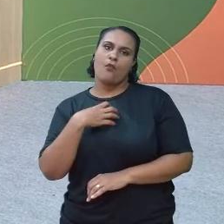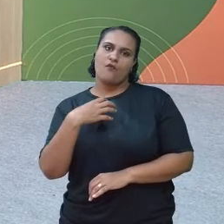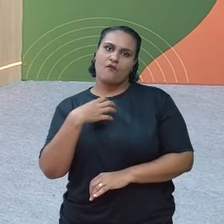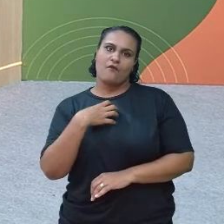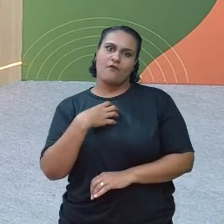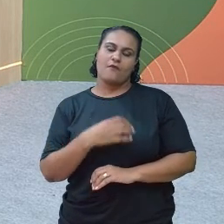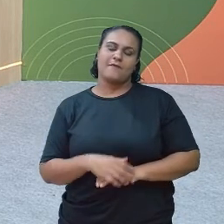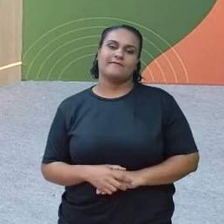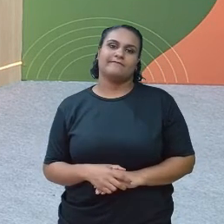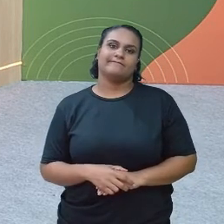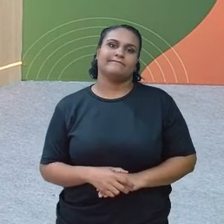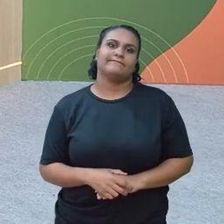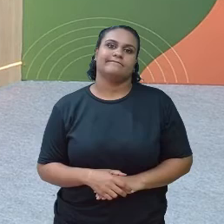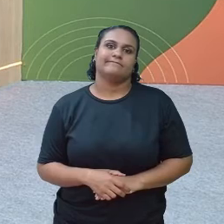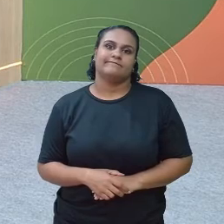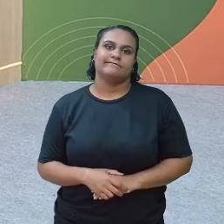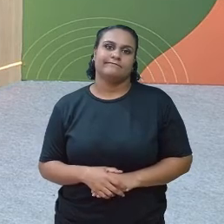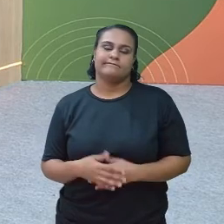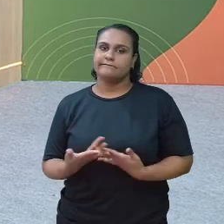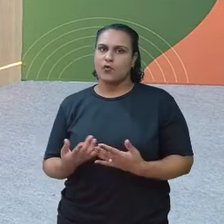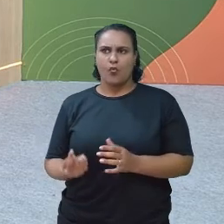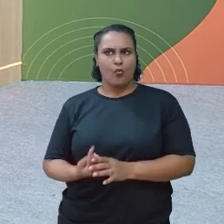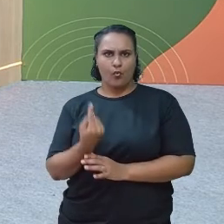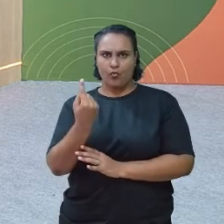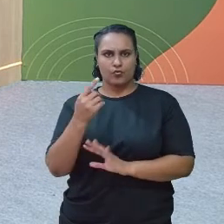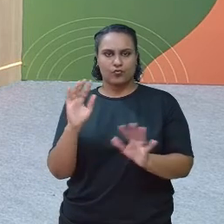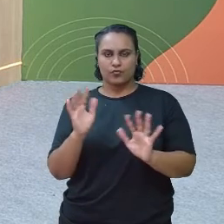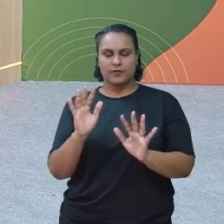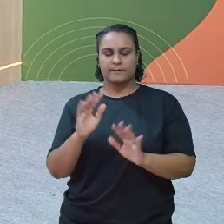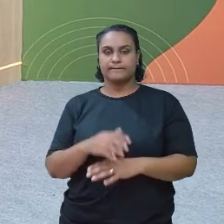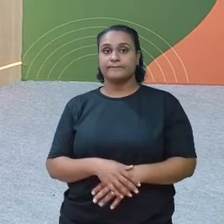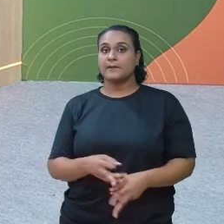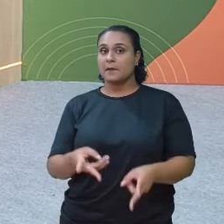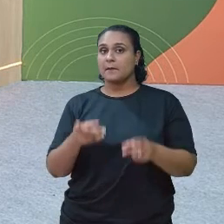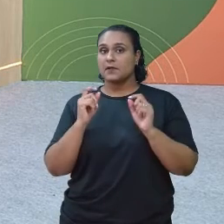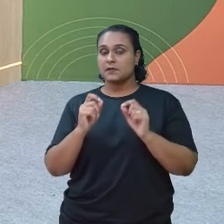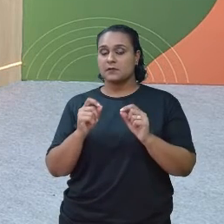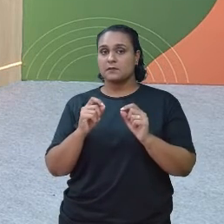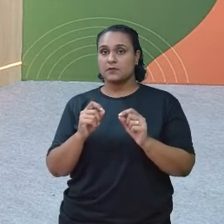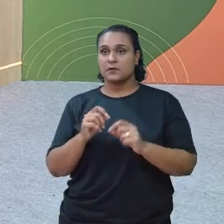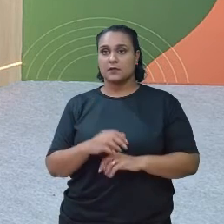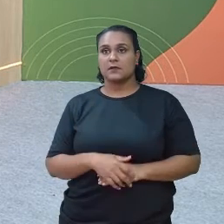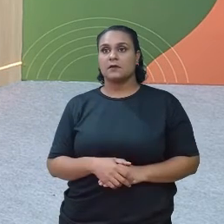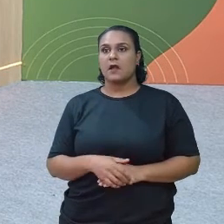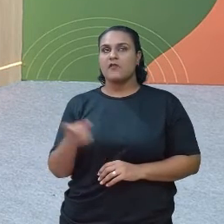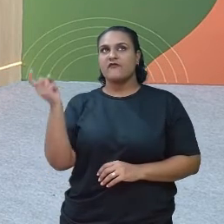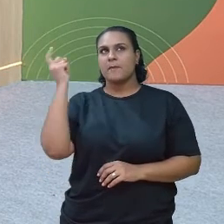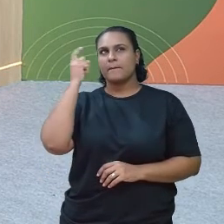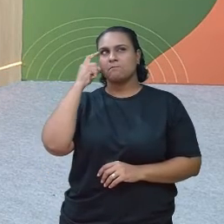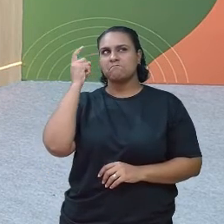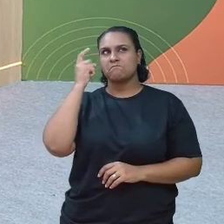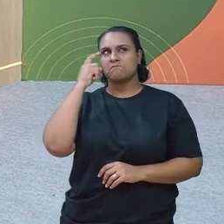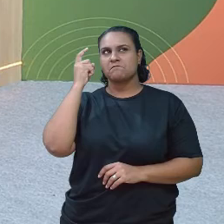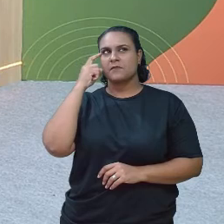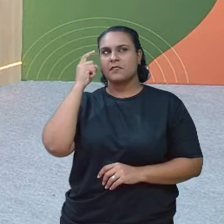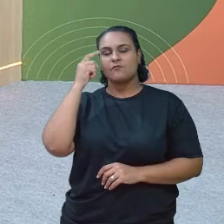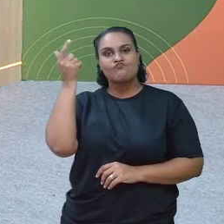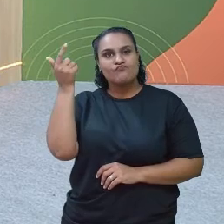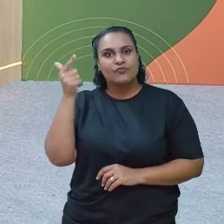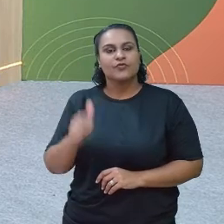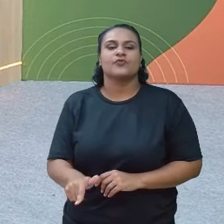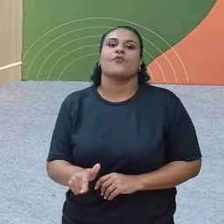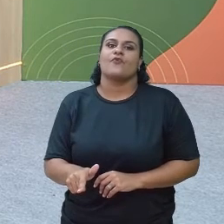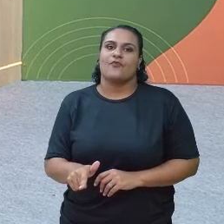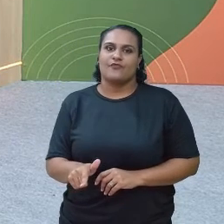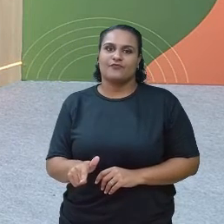tá certo? Não ter um modo único. Então perceba que o que a gente vai fazer aqui é pensar mais uma vez como a gente